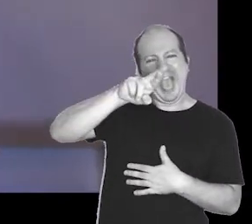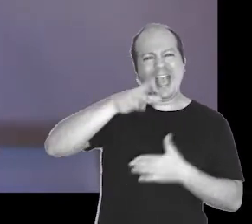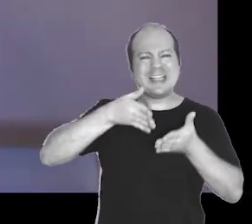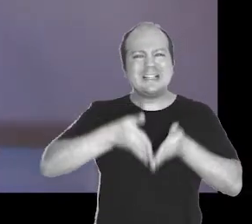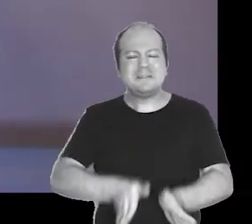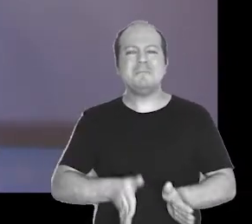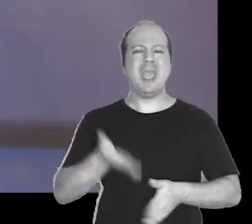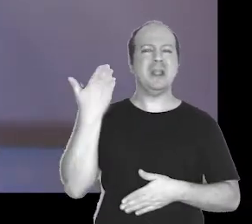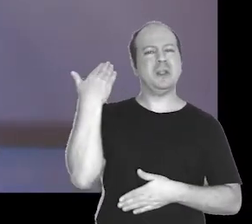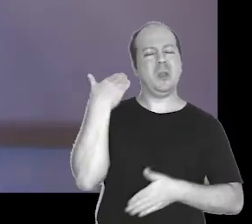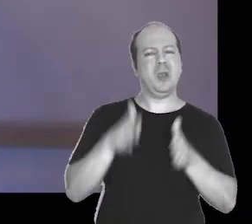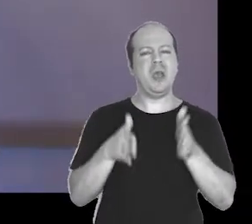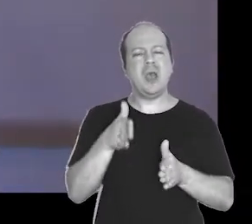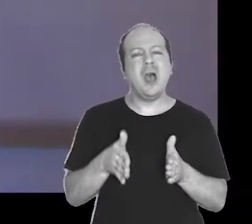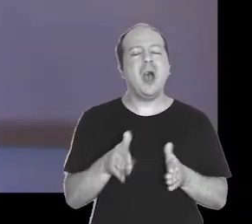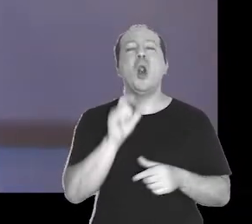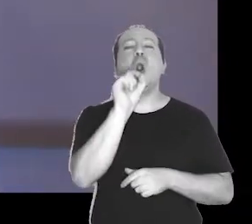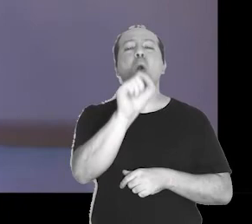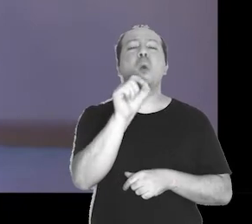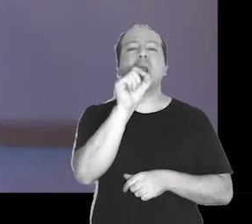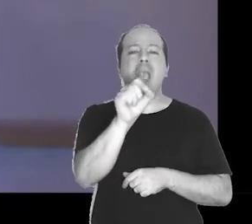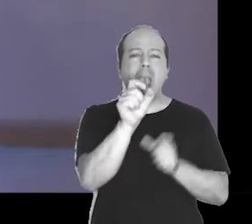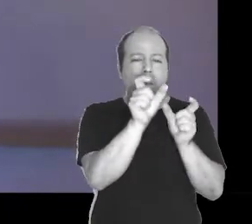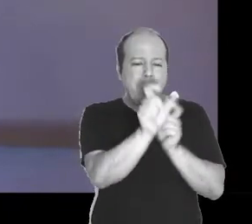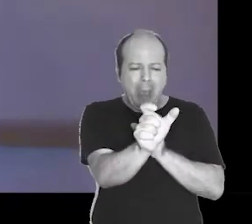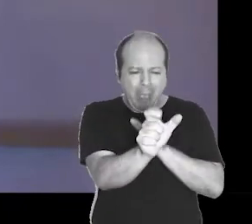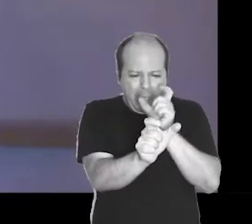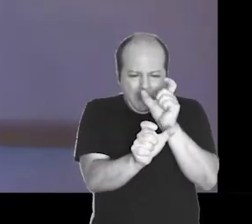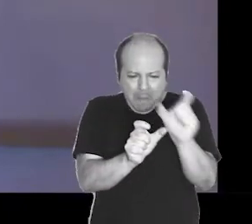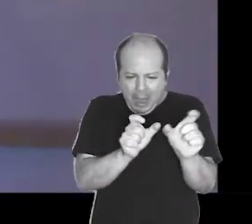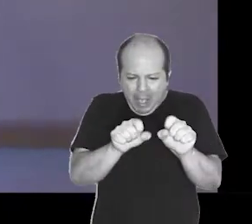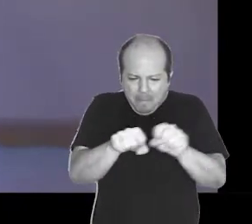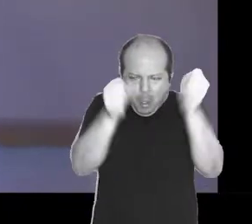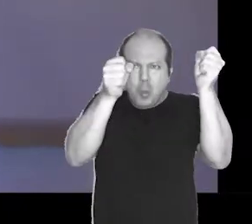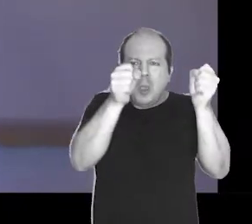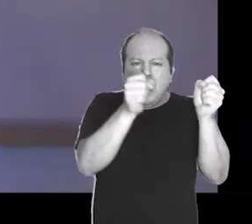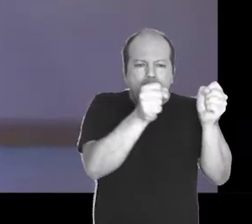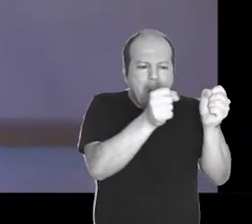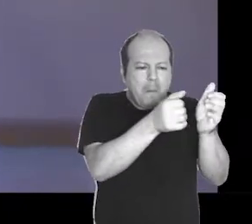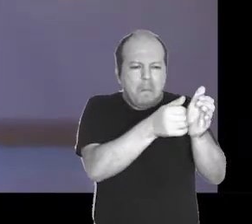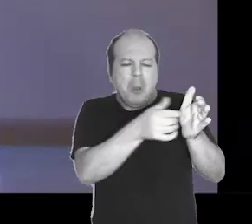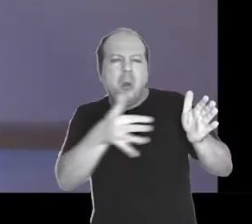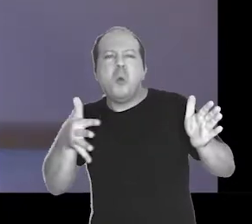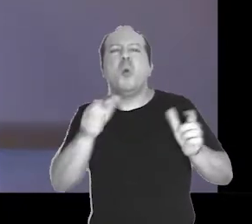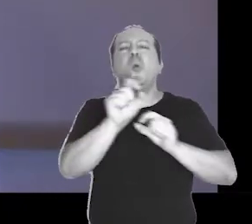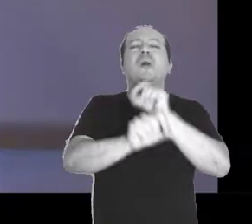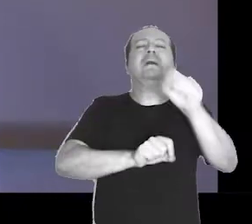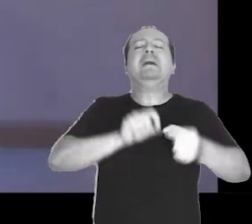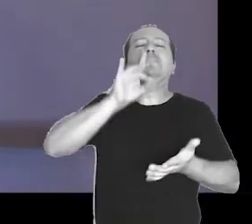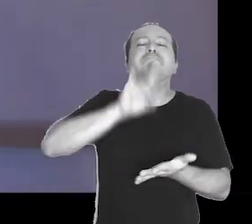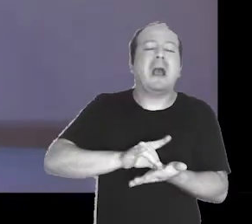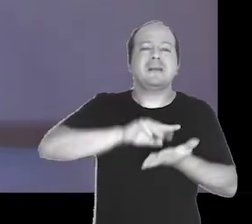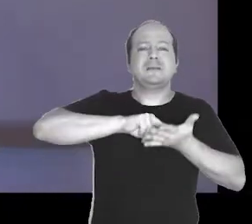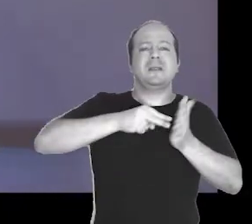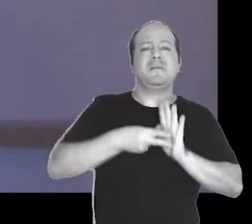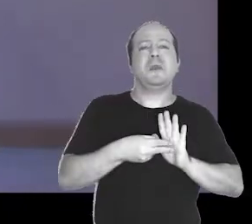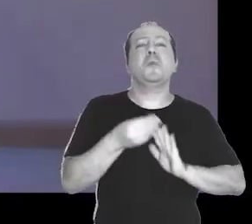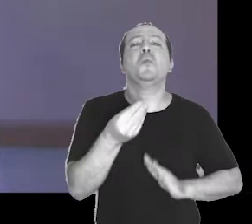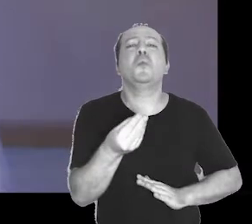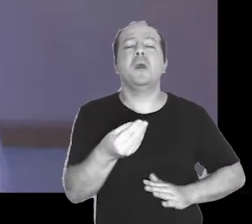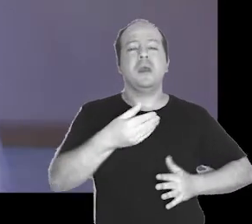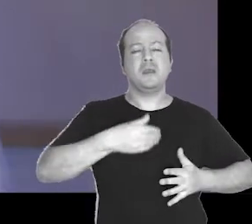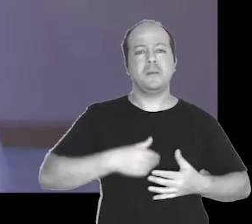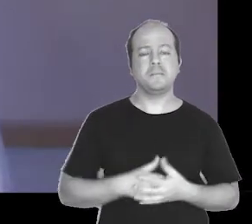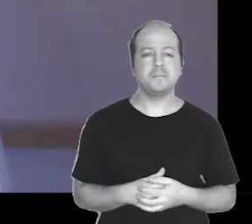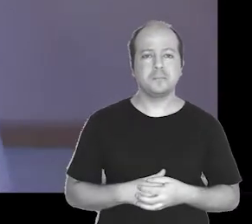Renascimento, o que estes fragmentos indiciam mais exatamente? Se